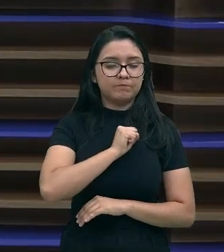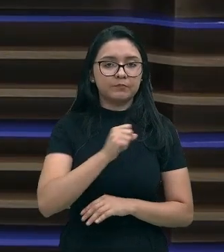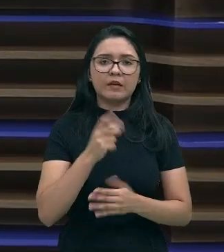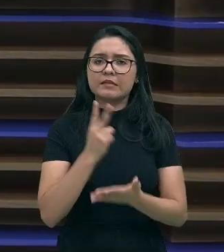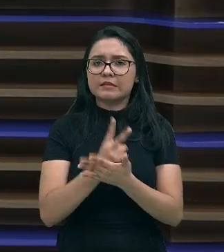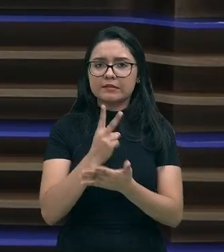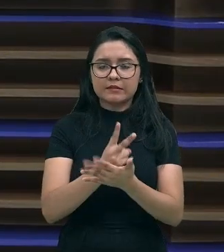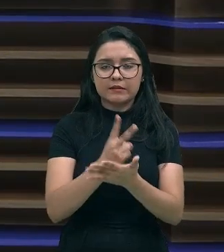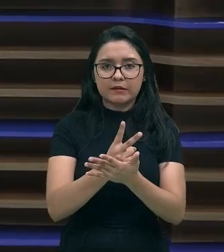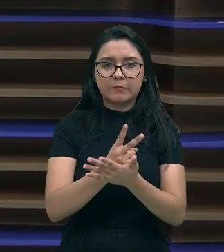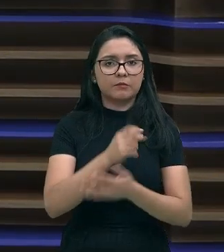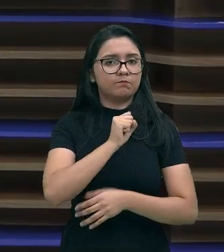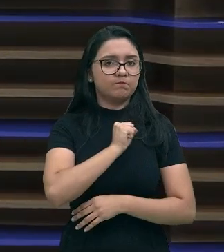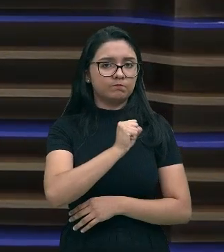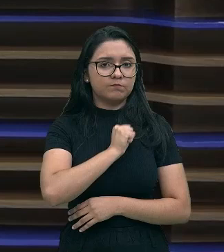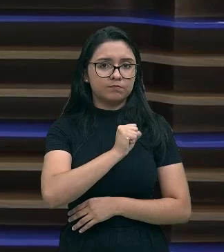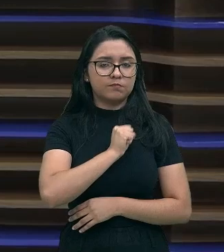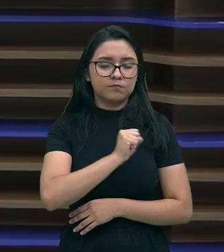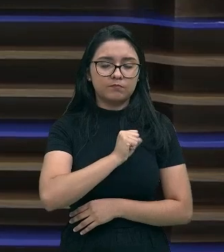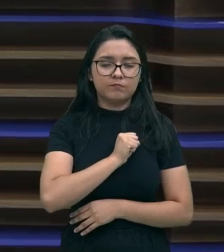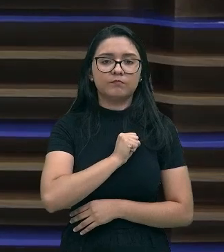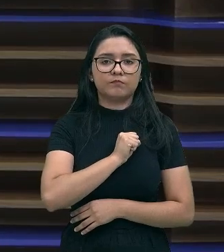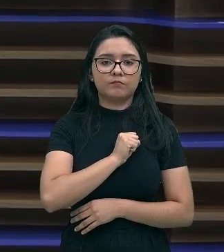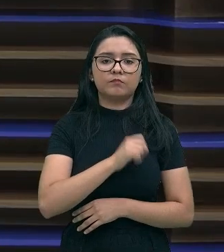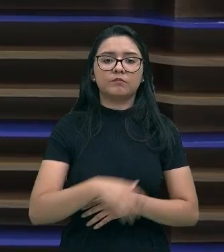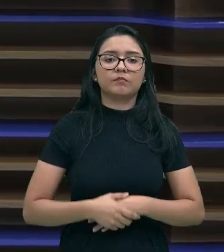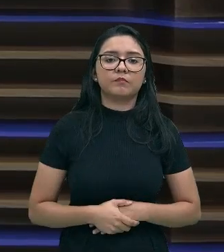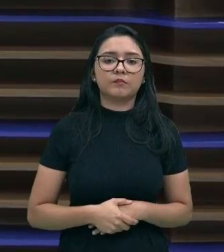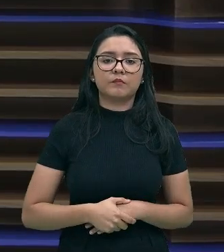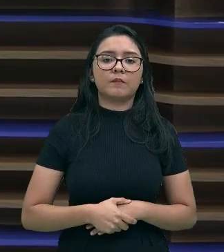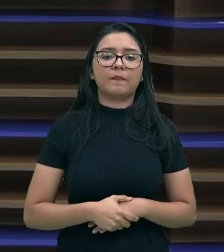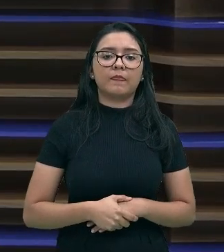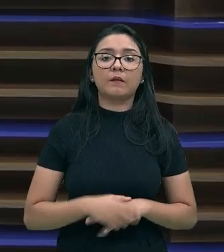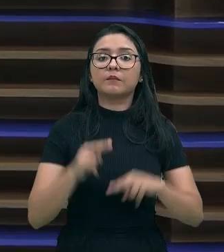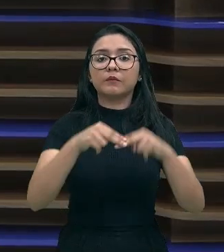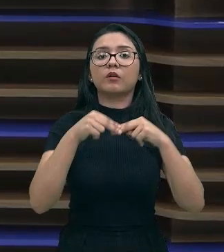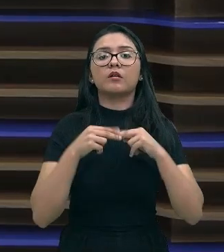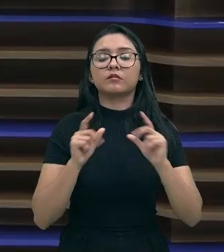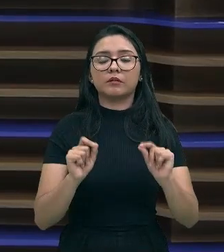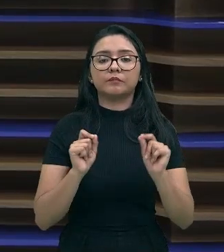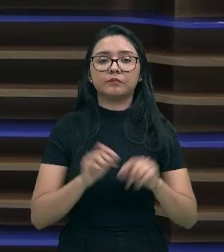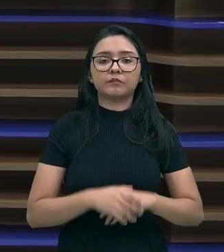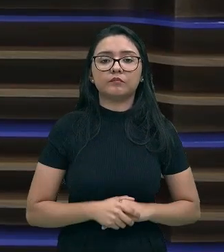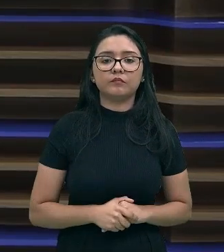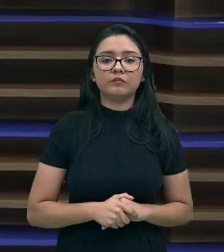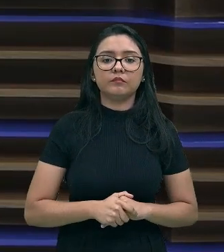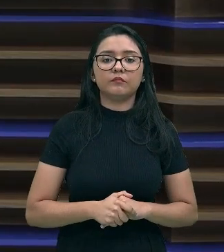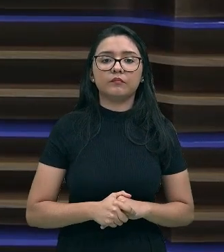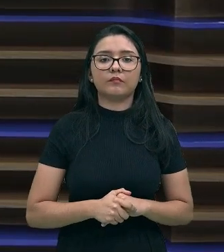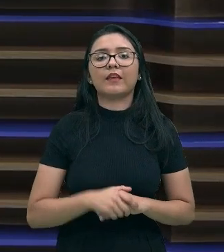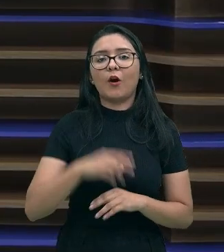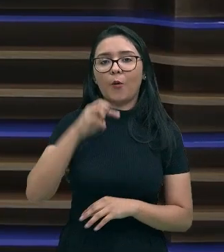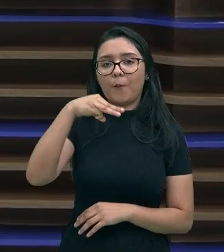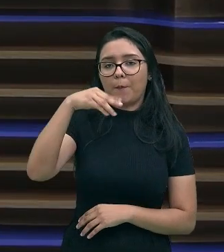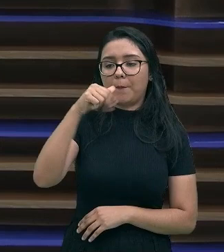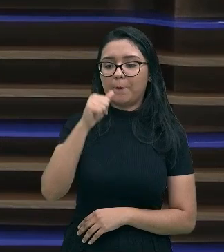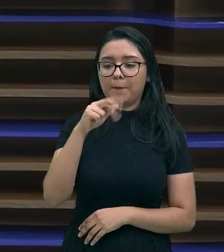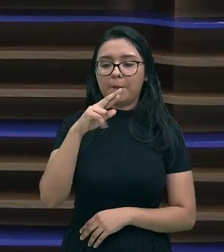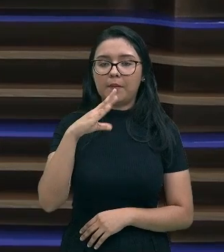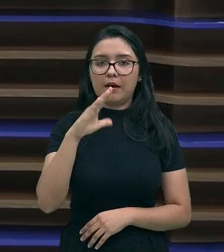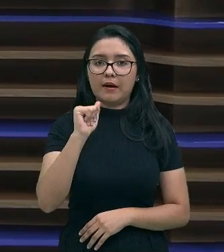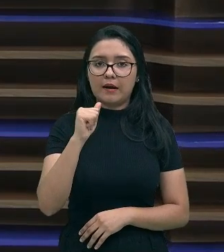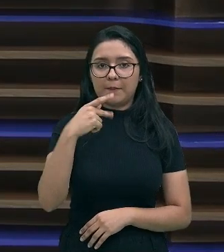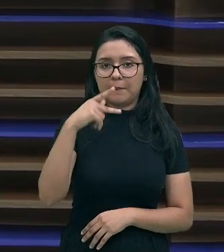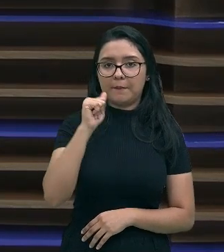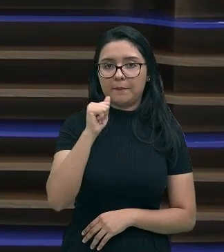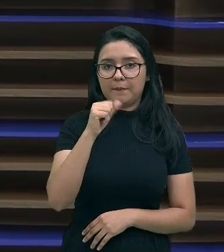constantemente trabalhando, né? Porque ele tem ali o que a gente chama de que seria um marca-passo, né? Que é o nó do sino